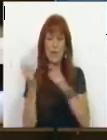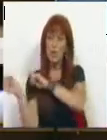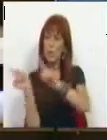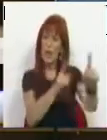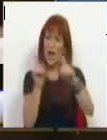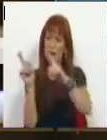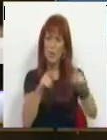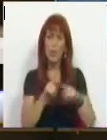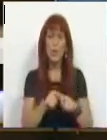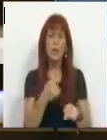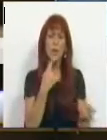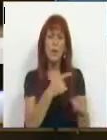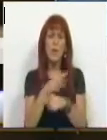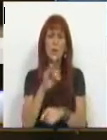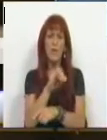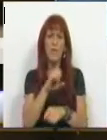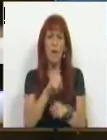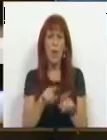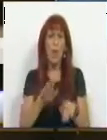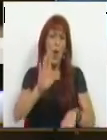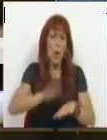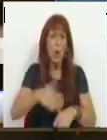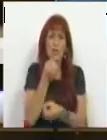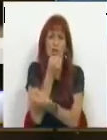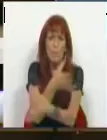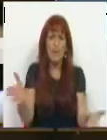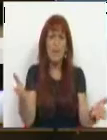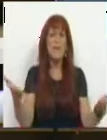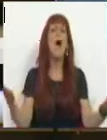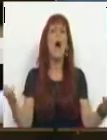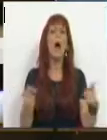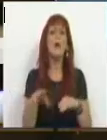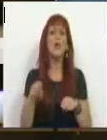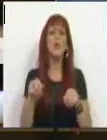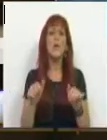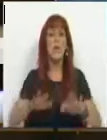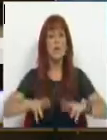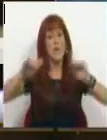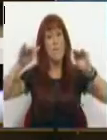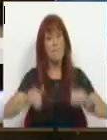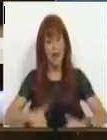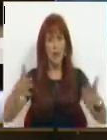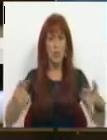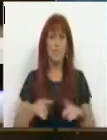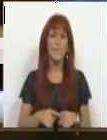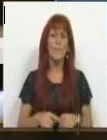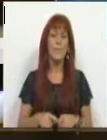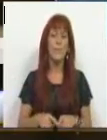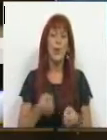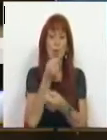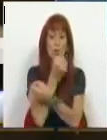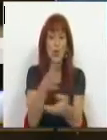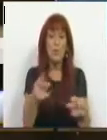transporte são apontadas pela FAO como causas de desperdício e perdas nas regiões menos desenvolvidas.